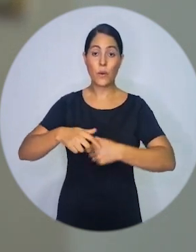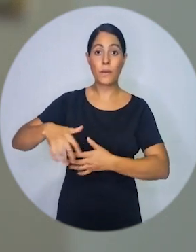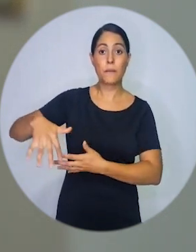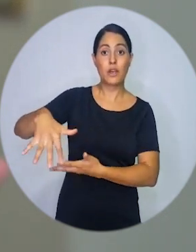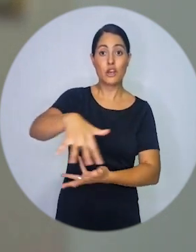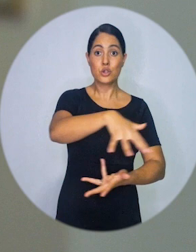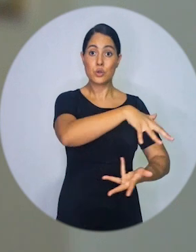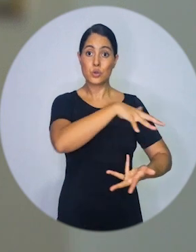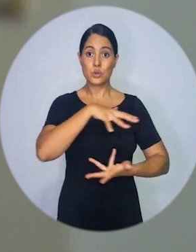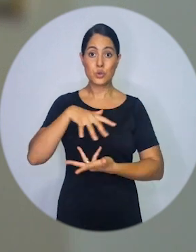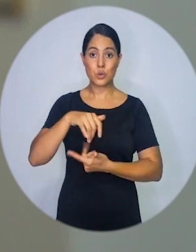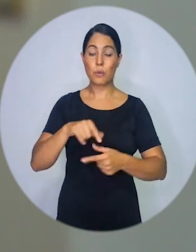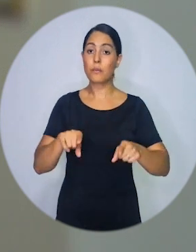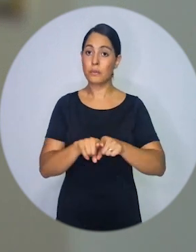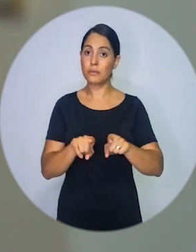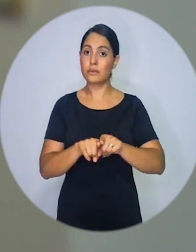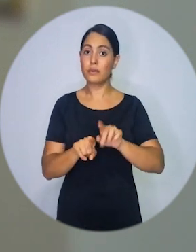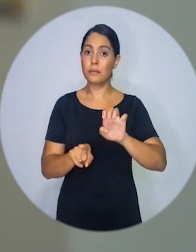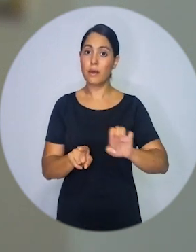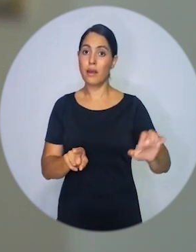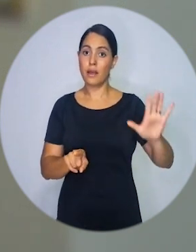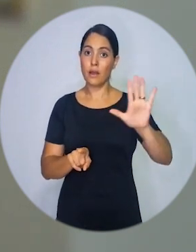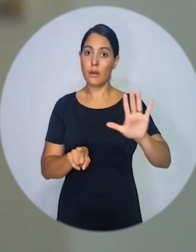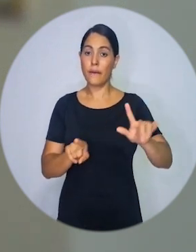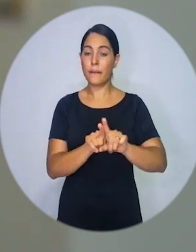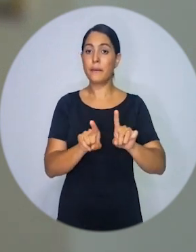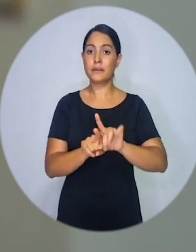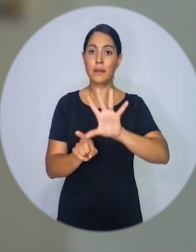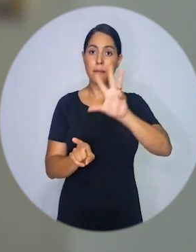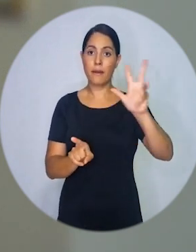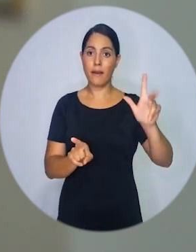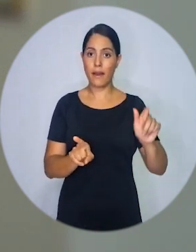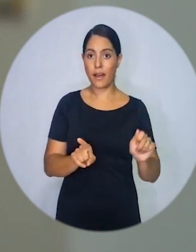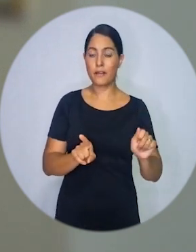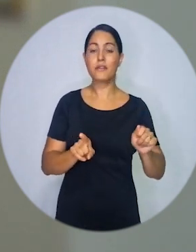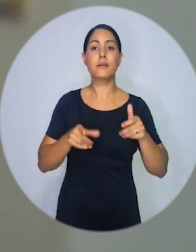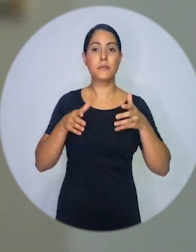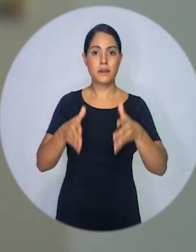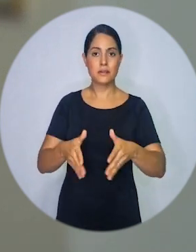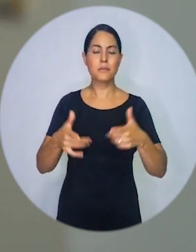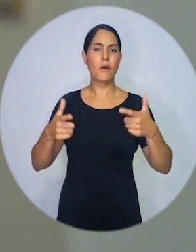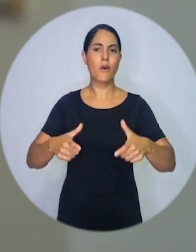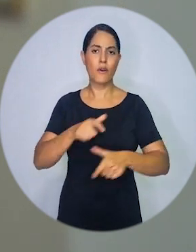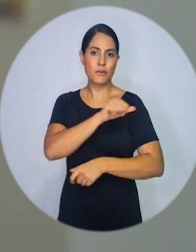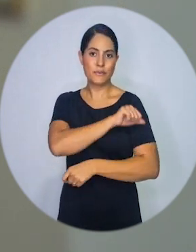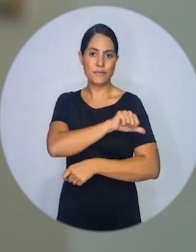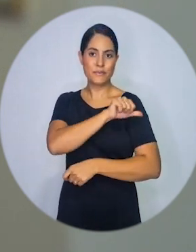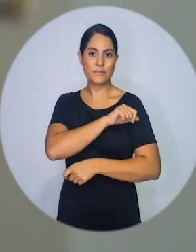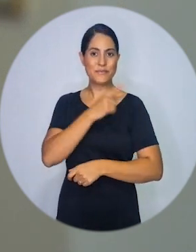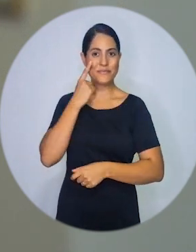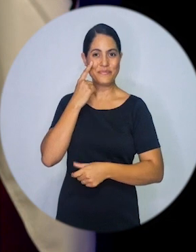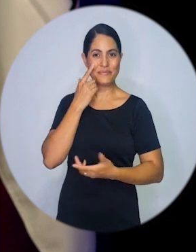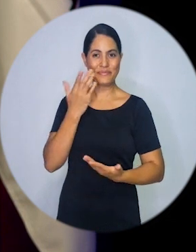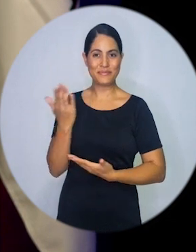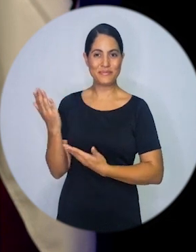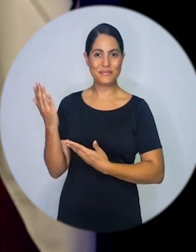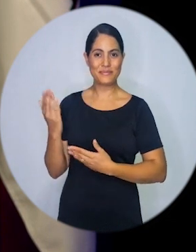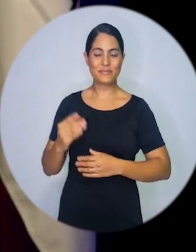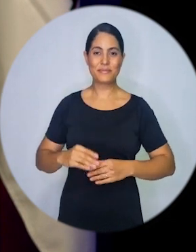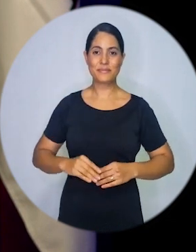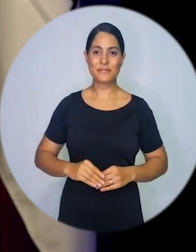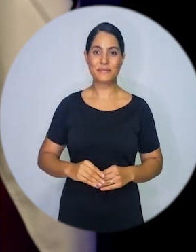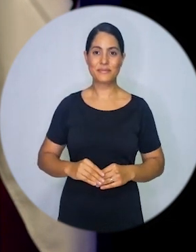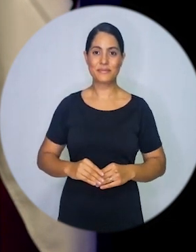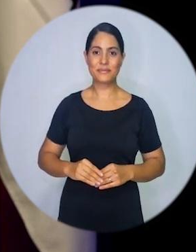mundo, além da União Europeia e da União Africana. A solenidade aconteceu no Rio de Janeiro. Acompanhe.